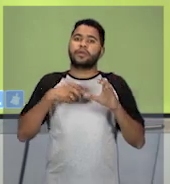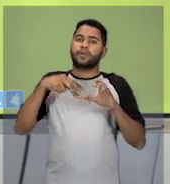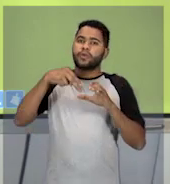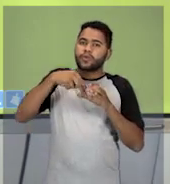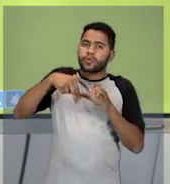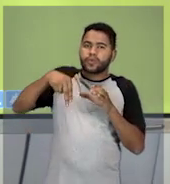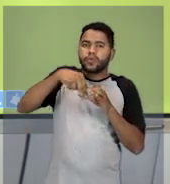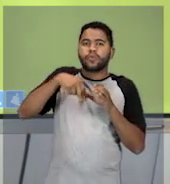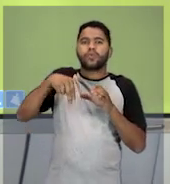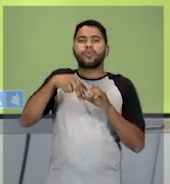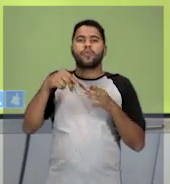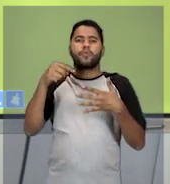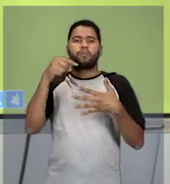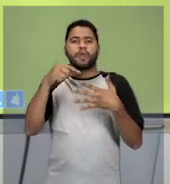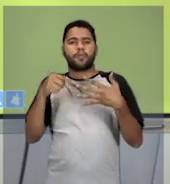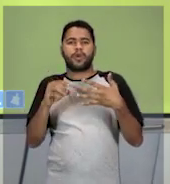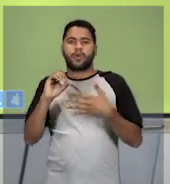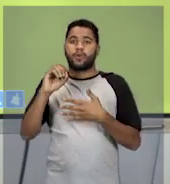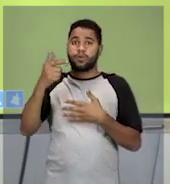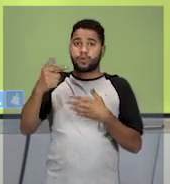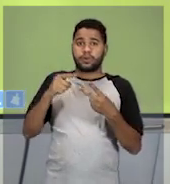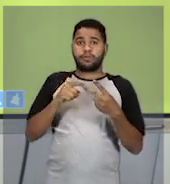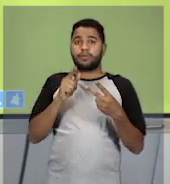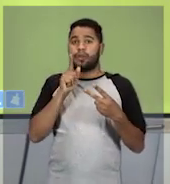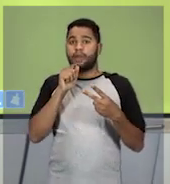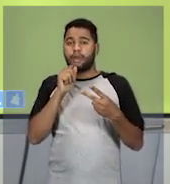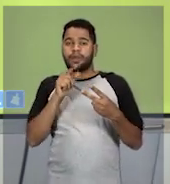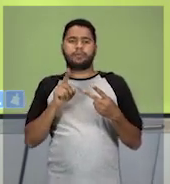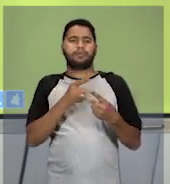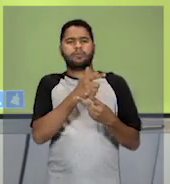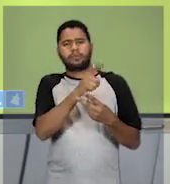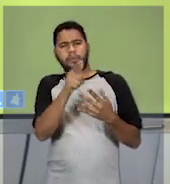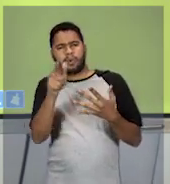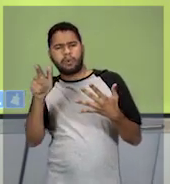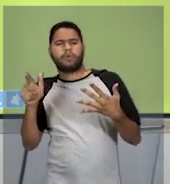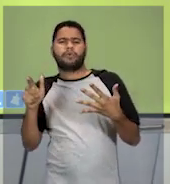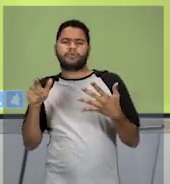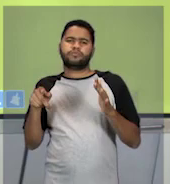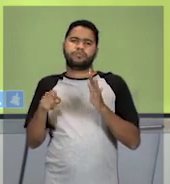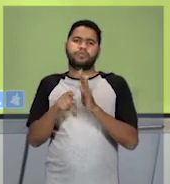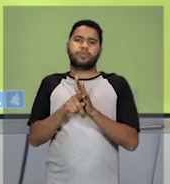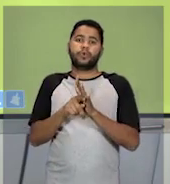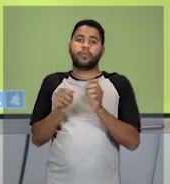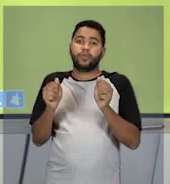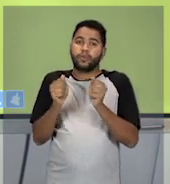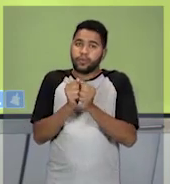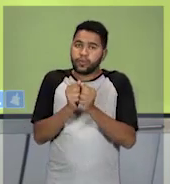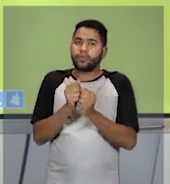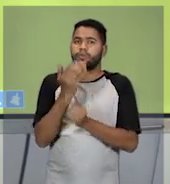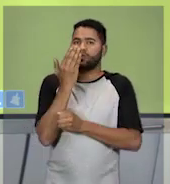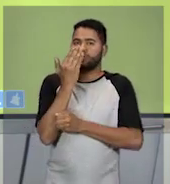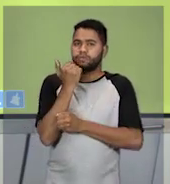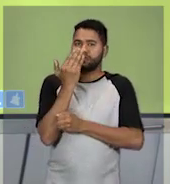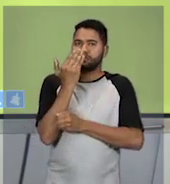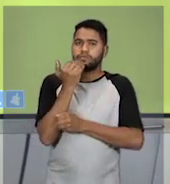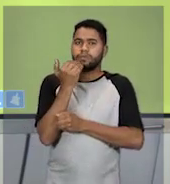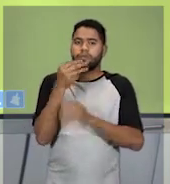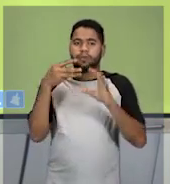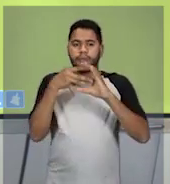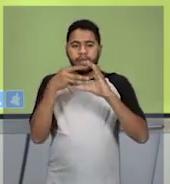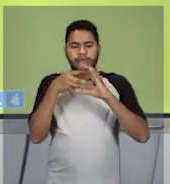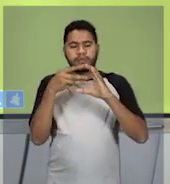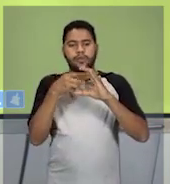nutrientes, né? Dentre eles oxigênio, água e os outros nutrientes que vêm aí com a alimentação, tá? Para a célula